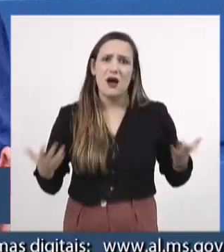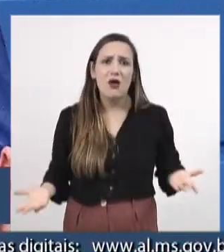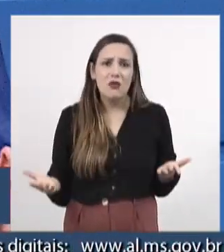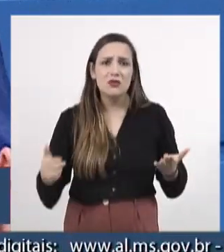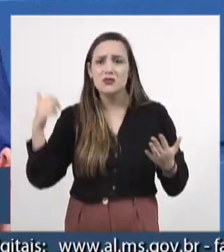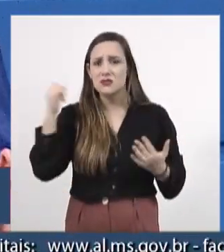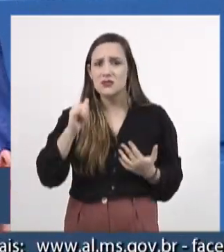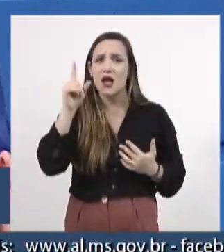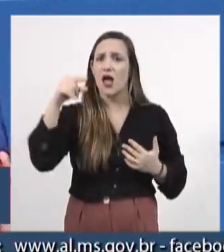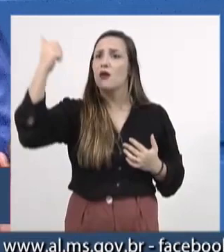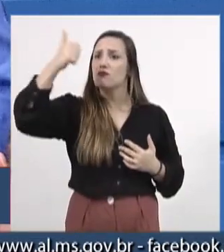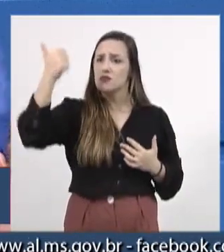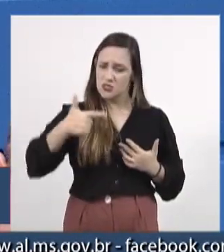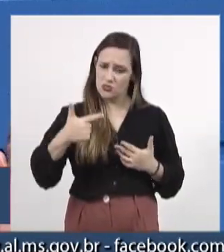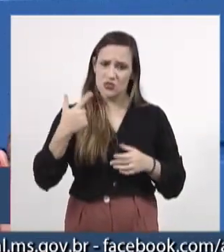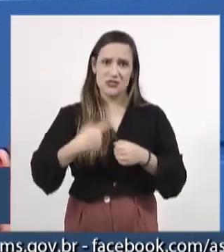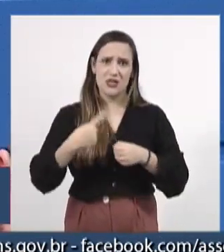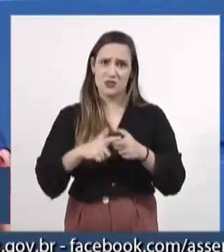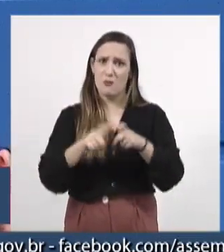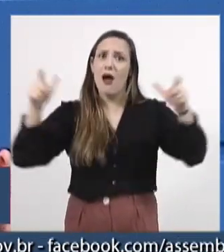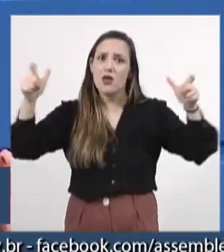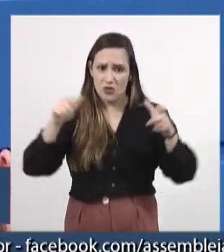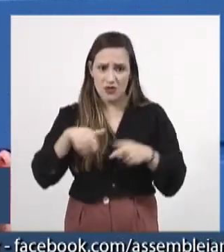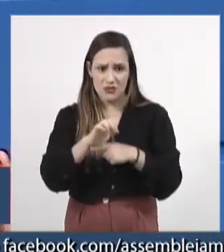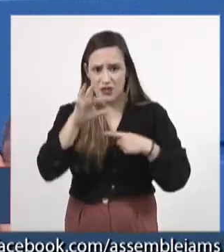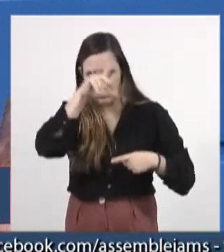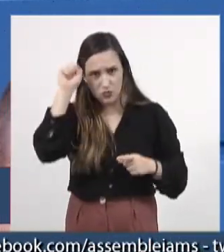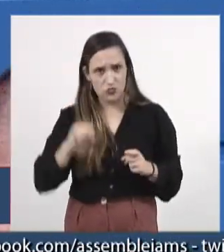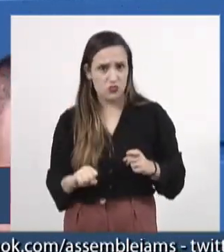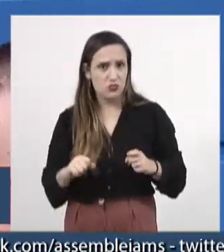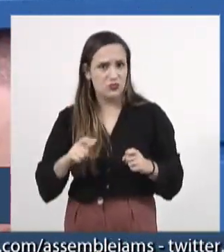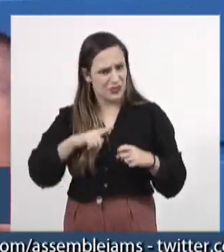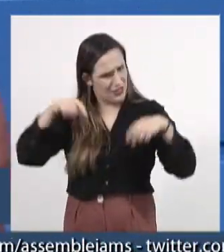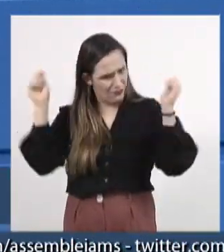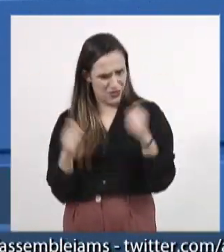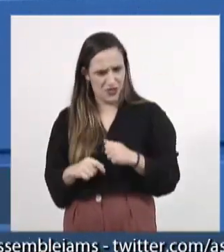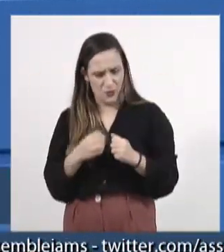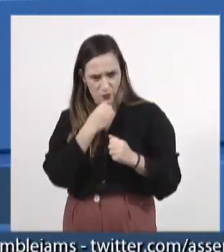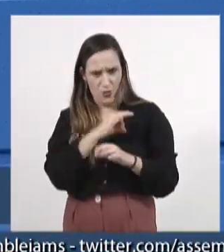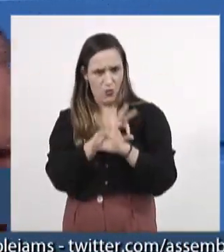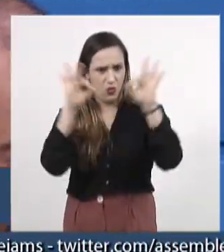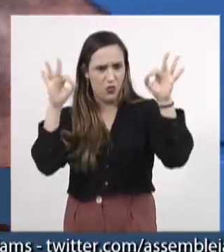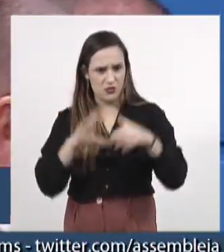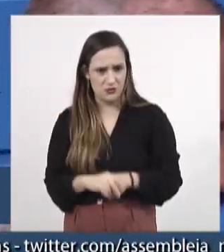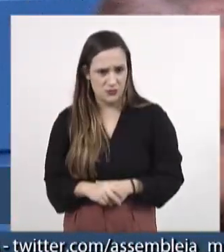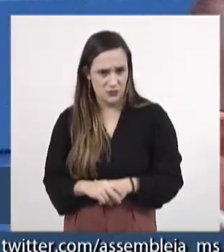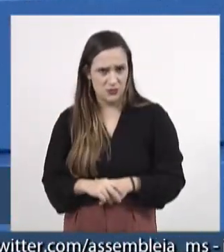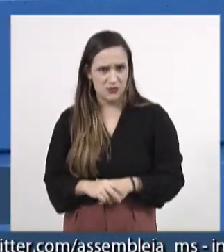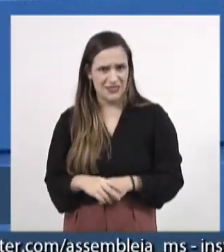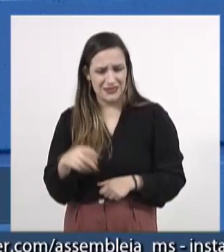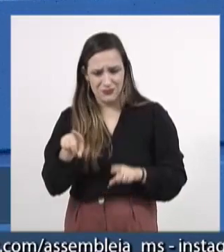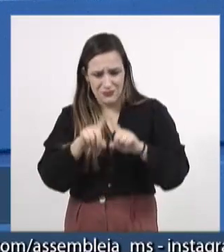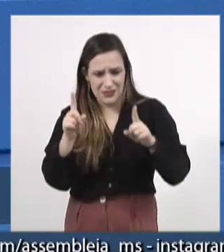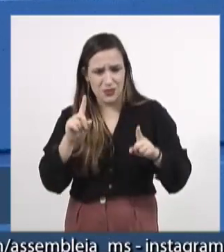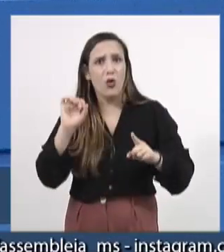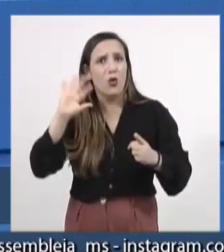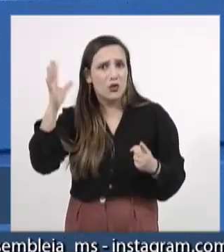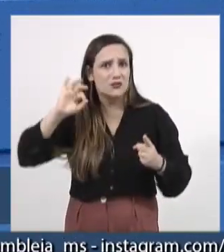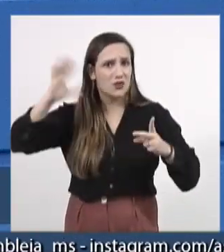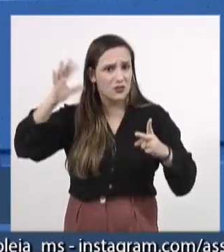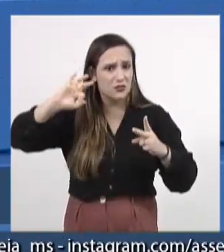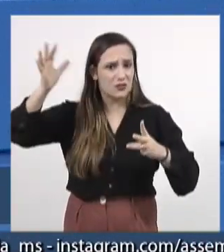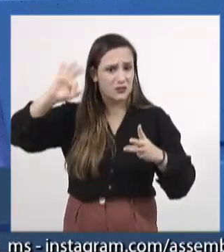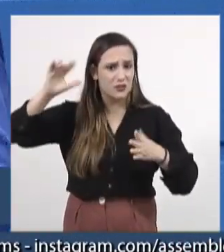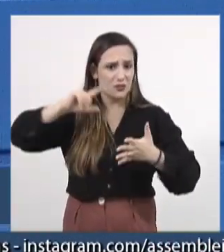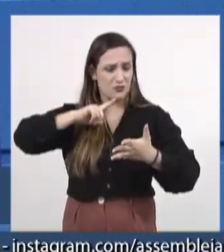segunda cidade do Estado, que é a cidade que tem um potencial econômico muito grande, tem todos esses problemas sociais, tem